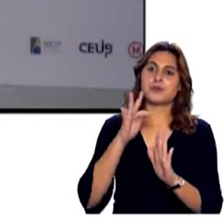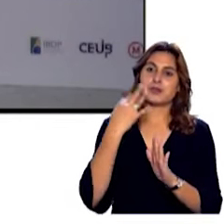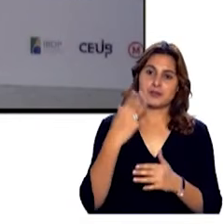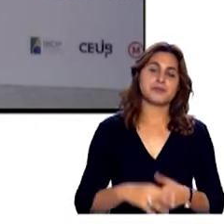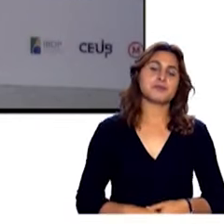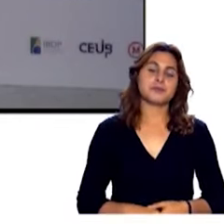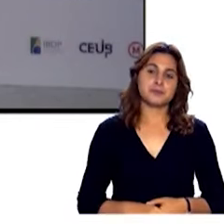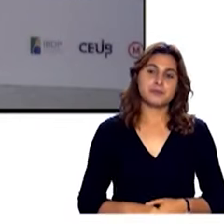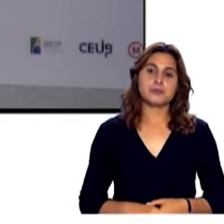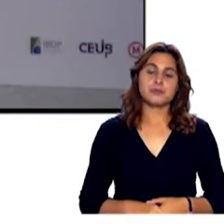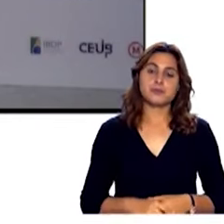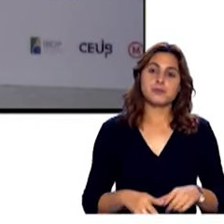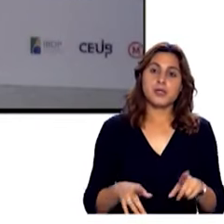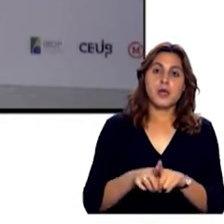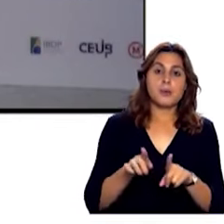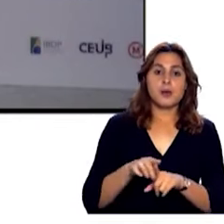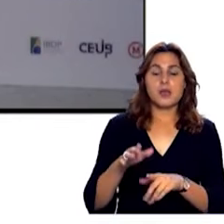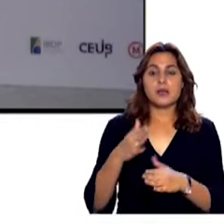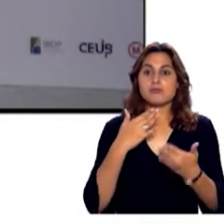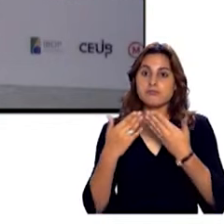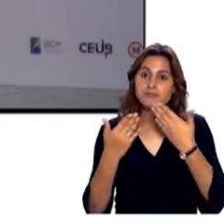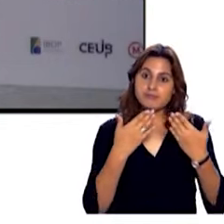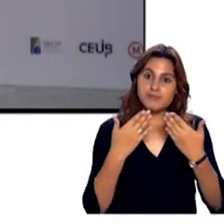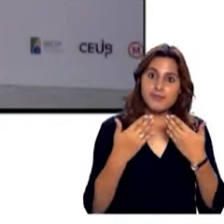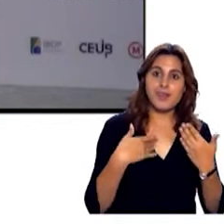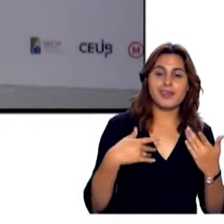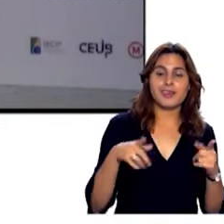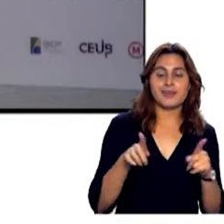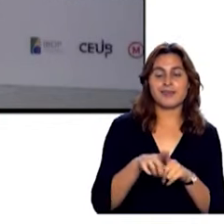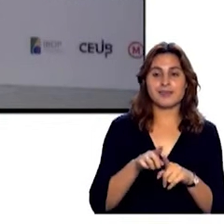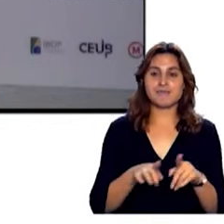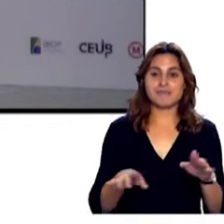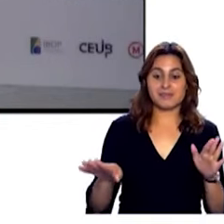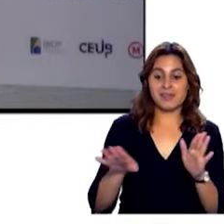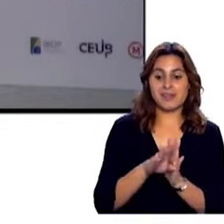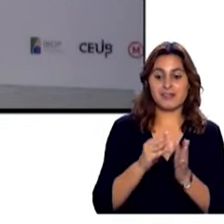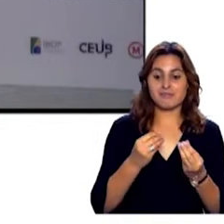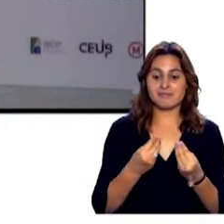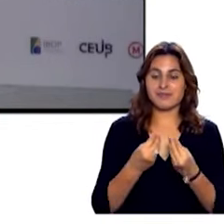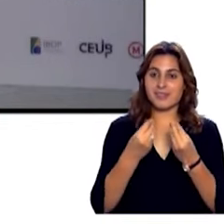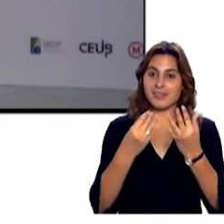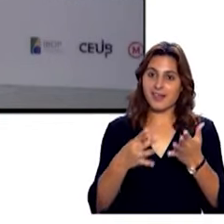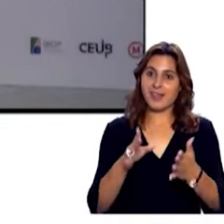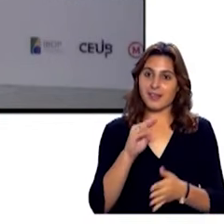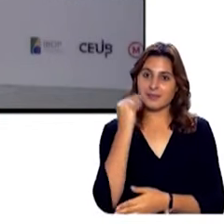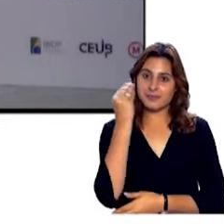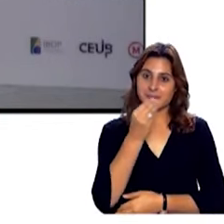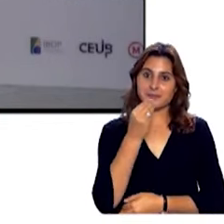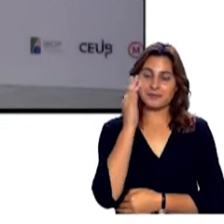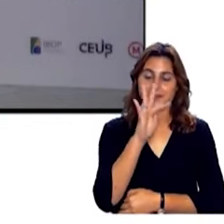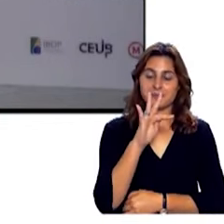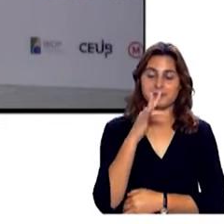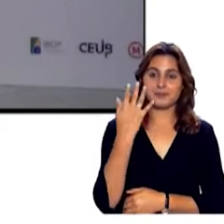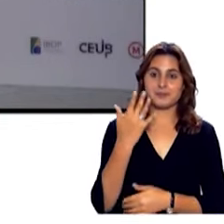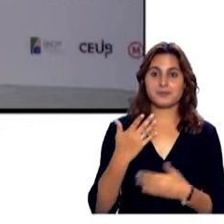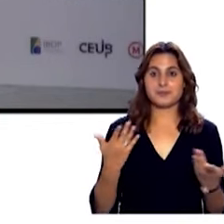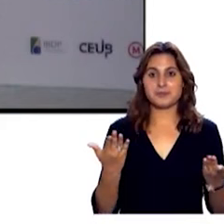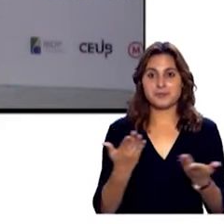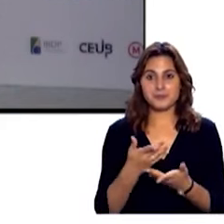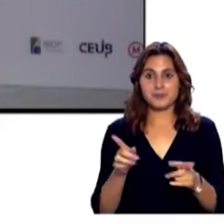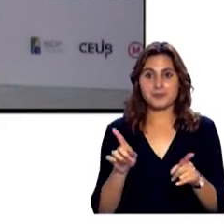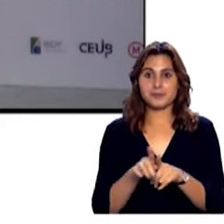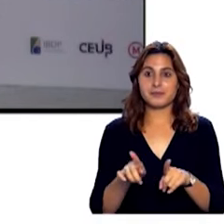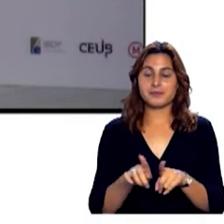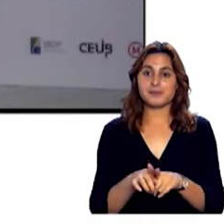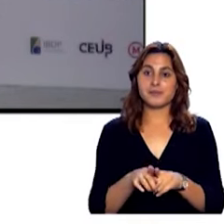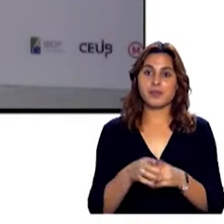de poder debater alguma coisa trazer alguma coisa para o direito brasileiro da experiência francesa quero também agradecer ao Ministro Mauro